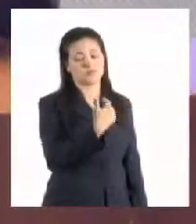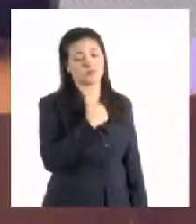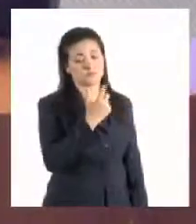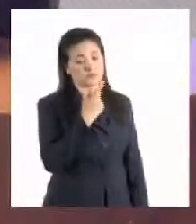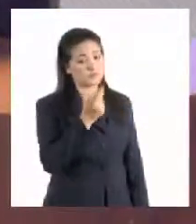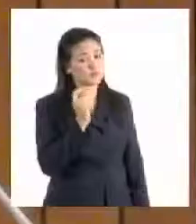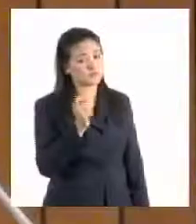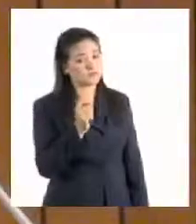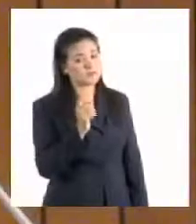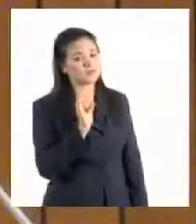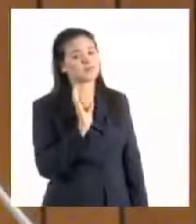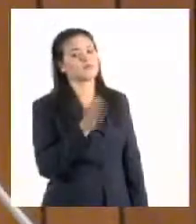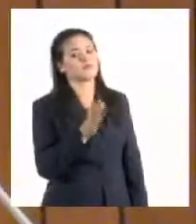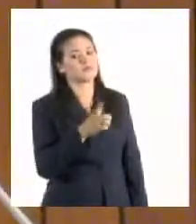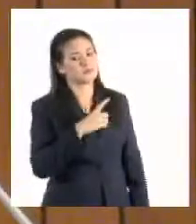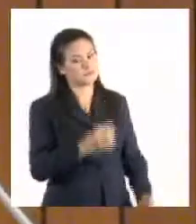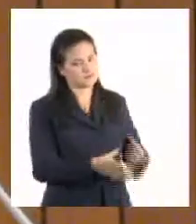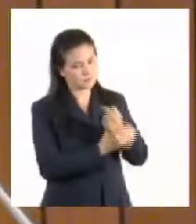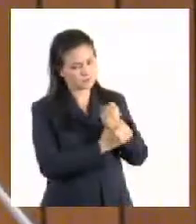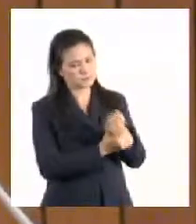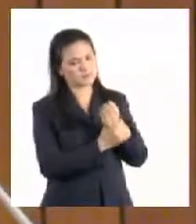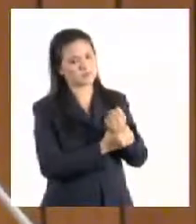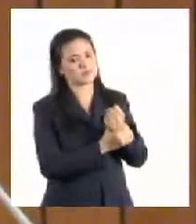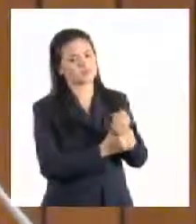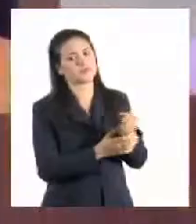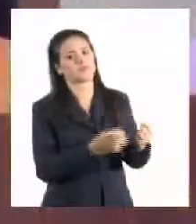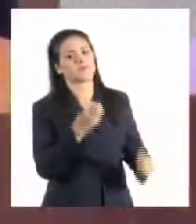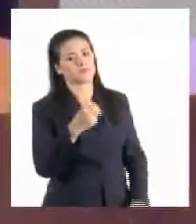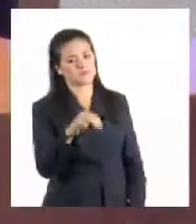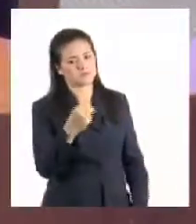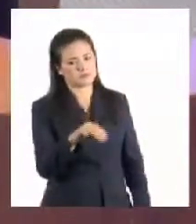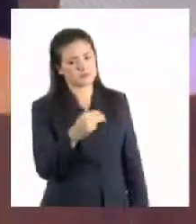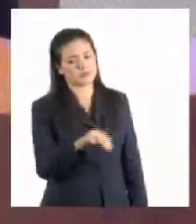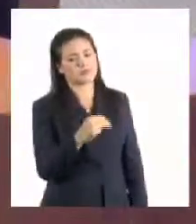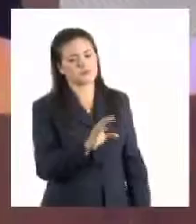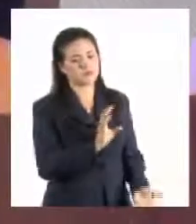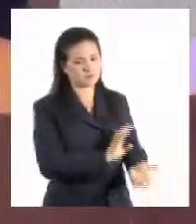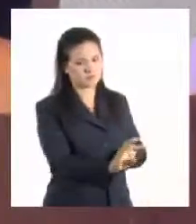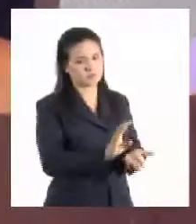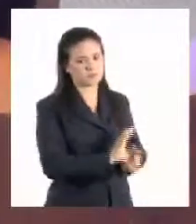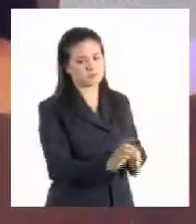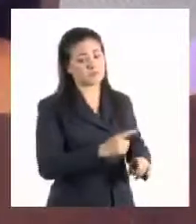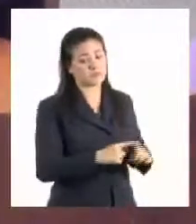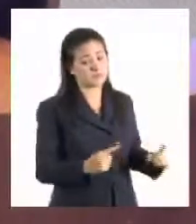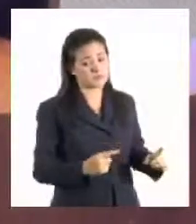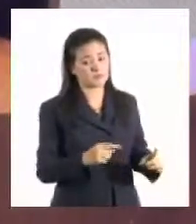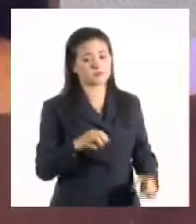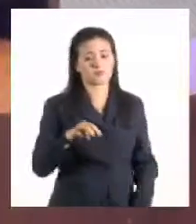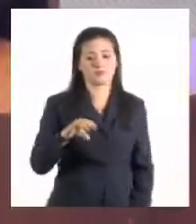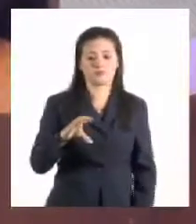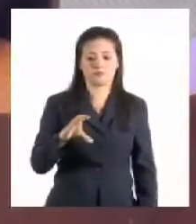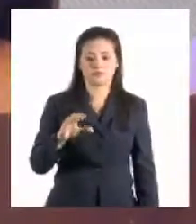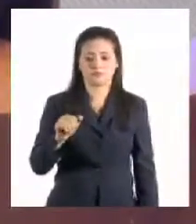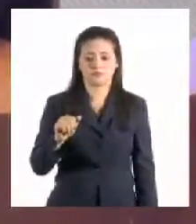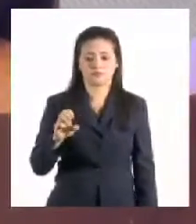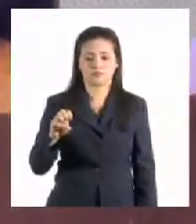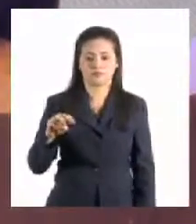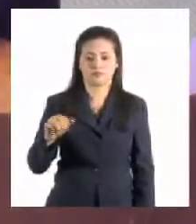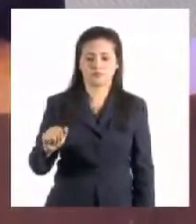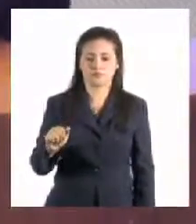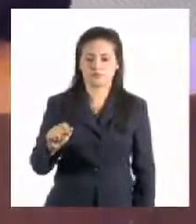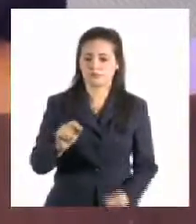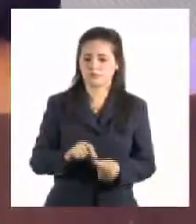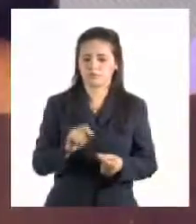estava garantido para o Maranhão e que a CAEMA não executava. E que o secretário Davi Teles, presidente da